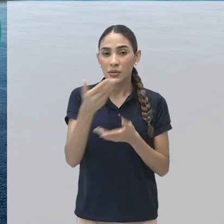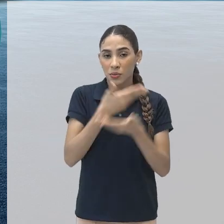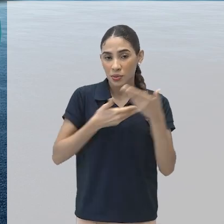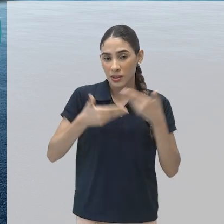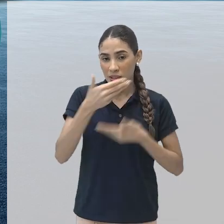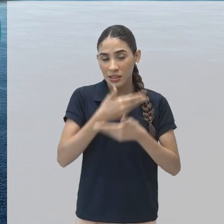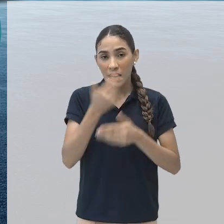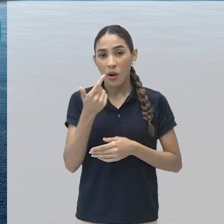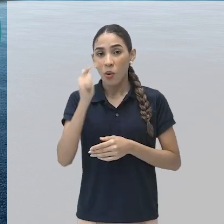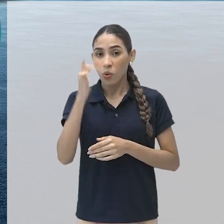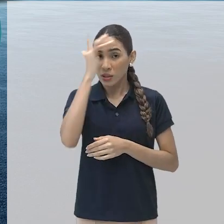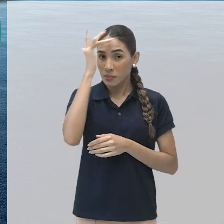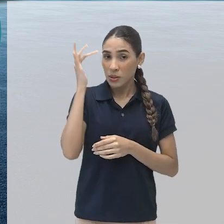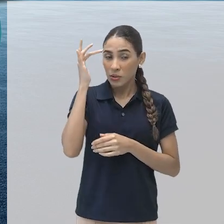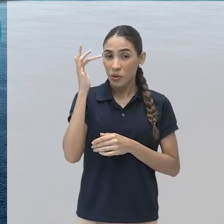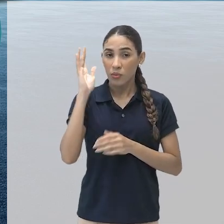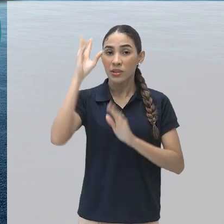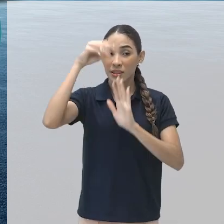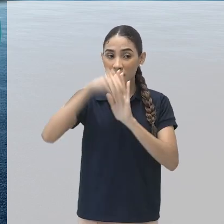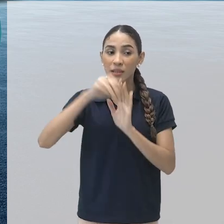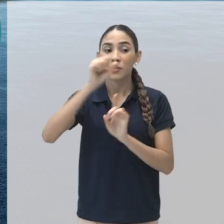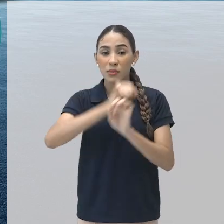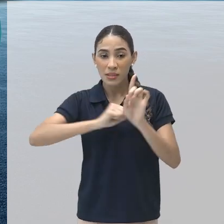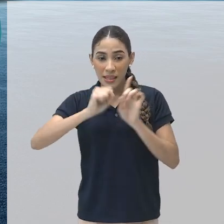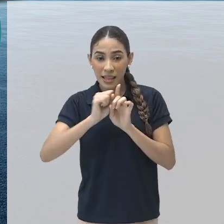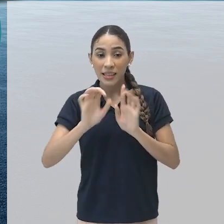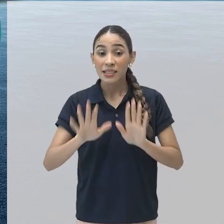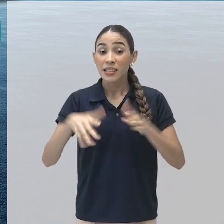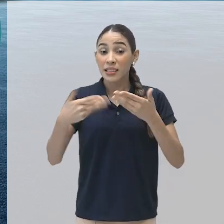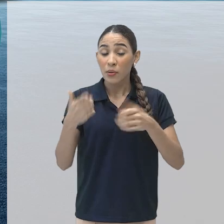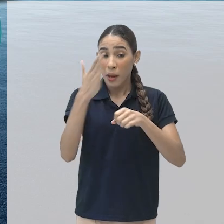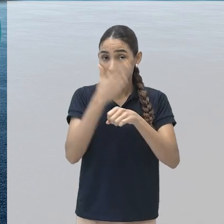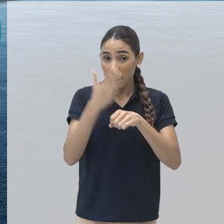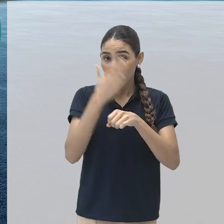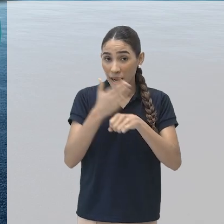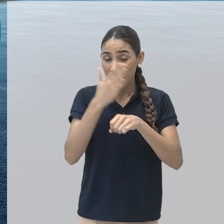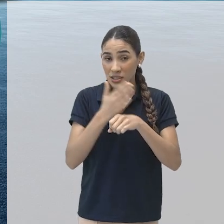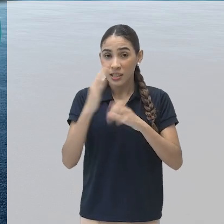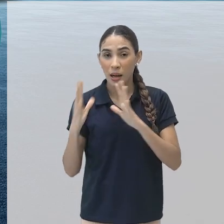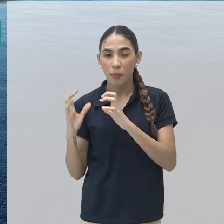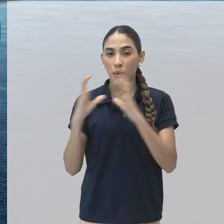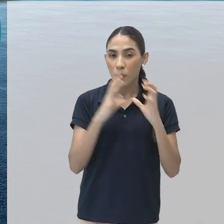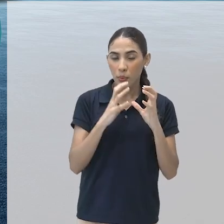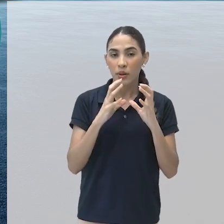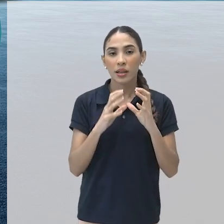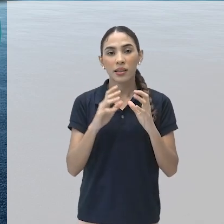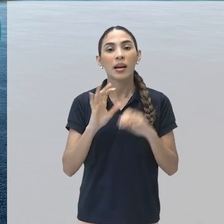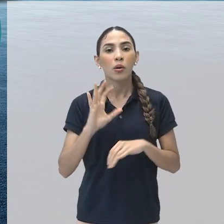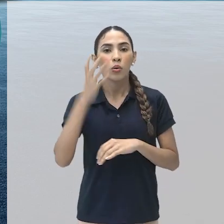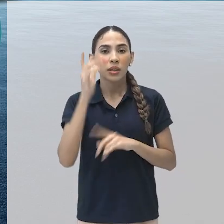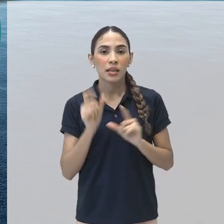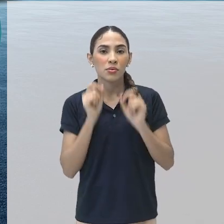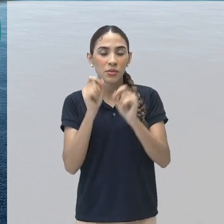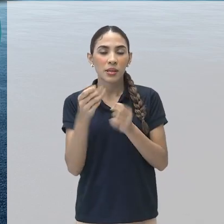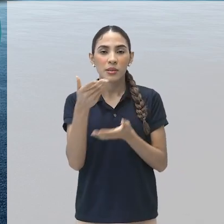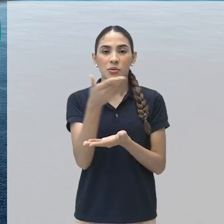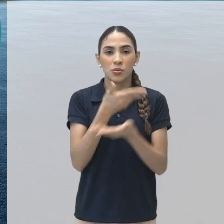com as outras pessoas que compõem a sociedade. E a luta é uma das formas que ocorre aí a questão